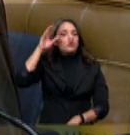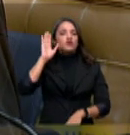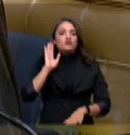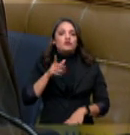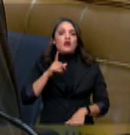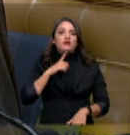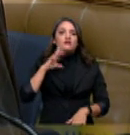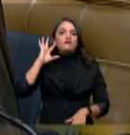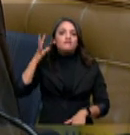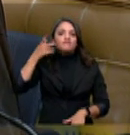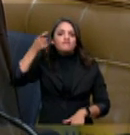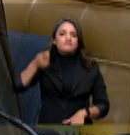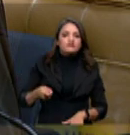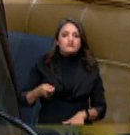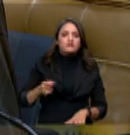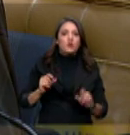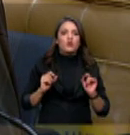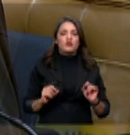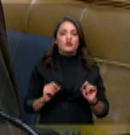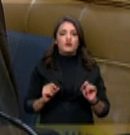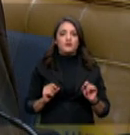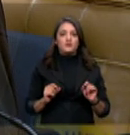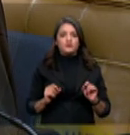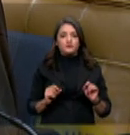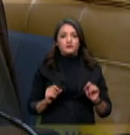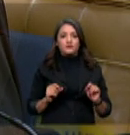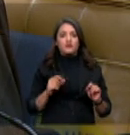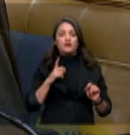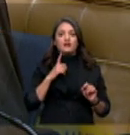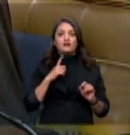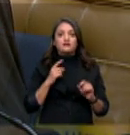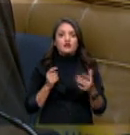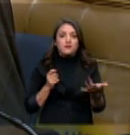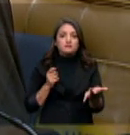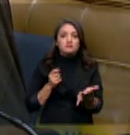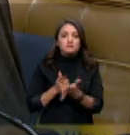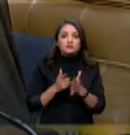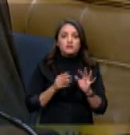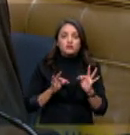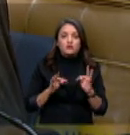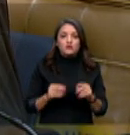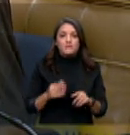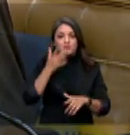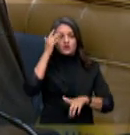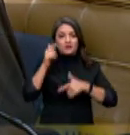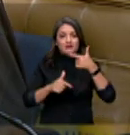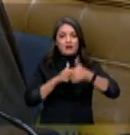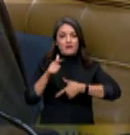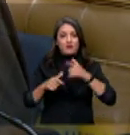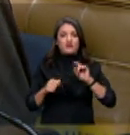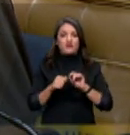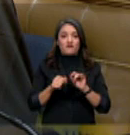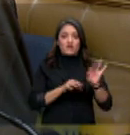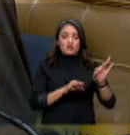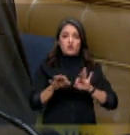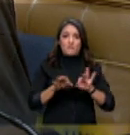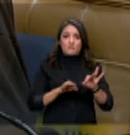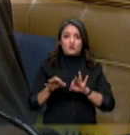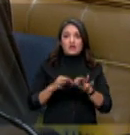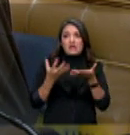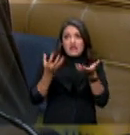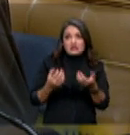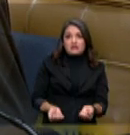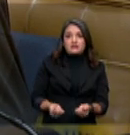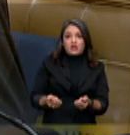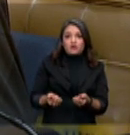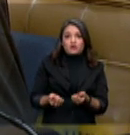conferiu eficácia à quitação concedida a trabalhadores que aderiram a um plano de demissão voluntária. Mas,